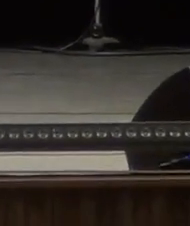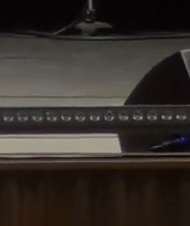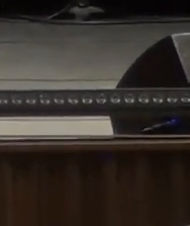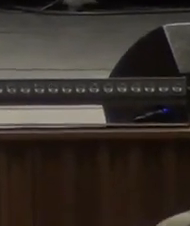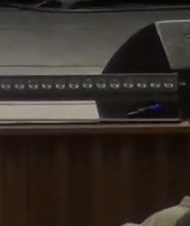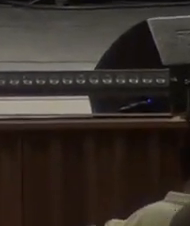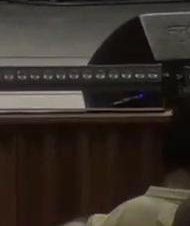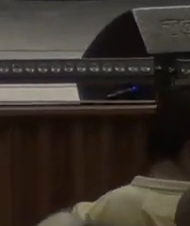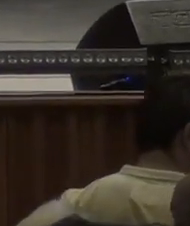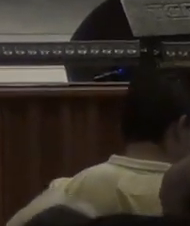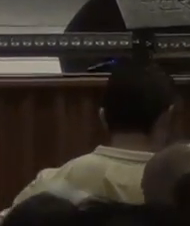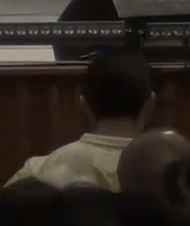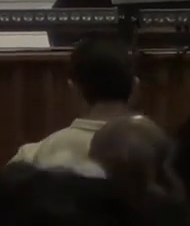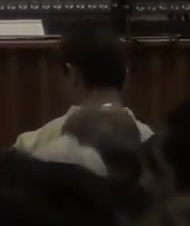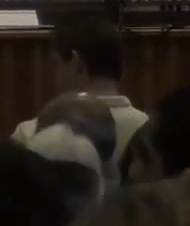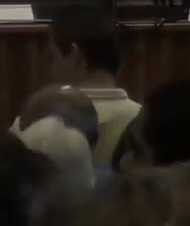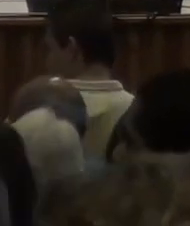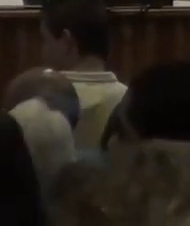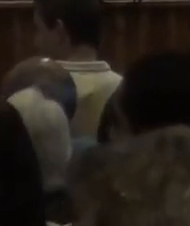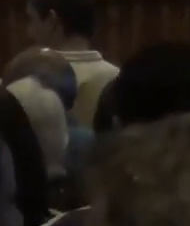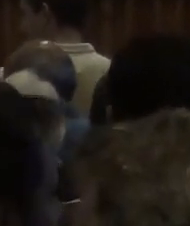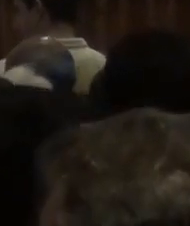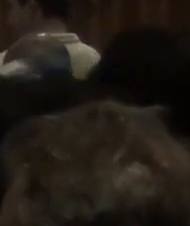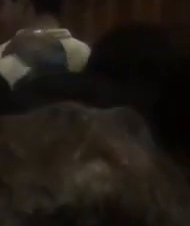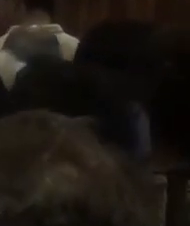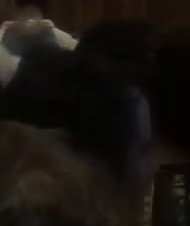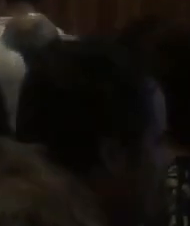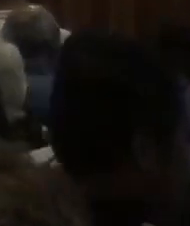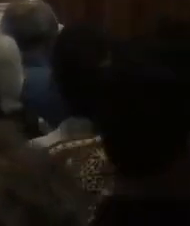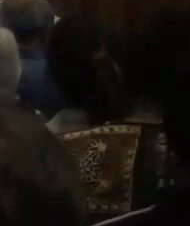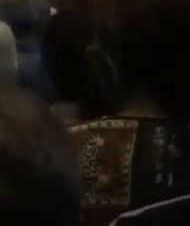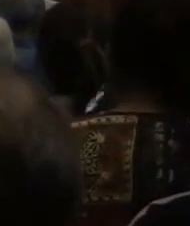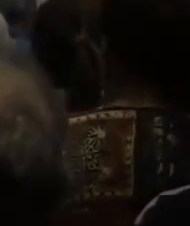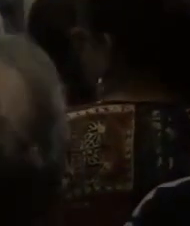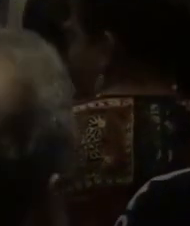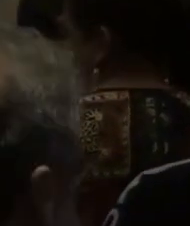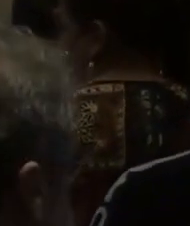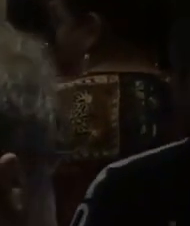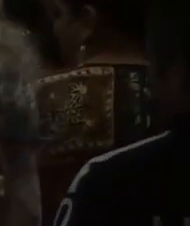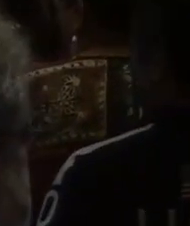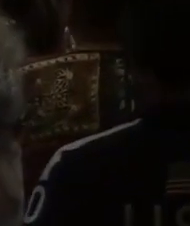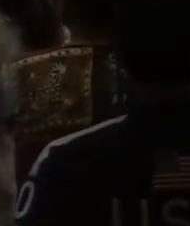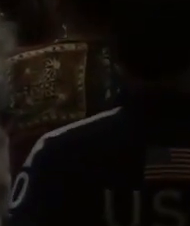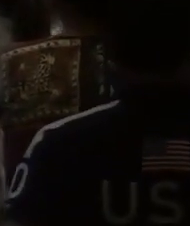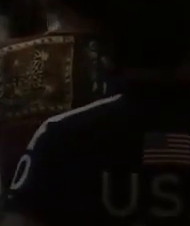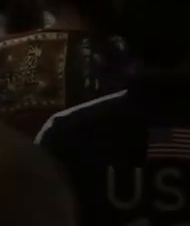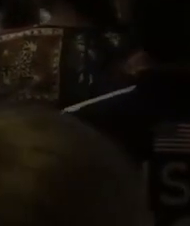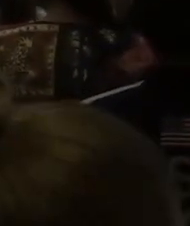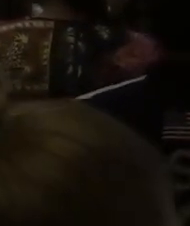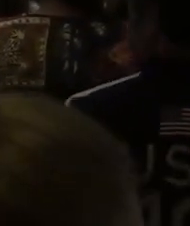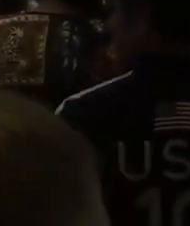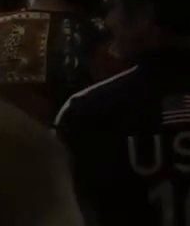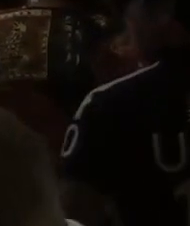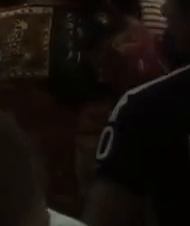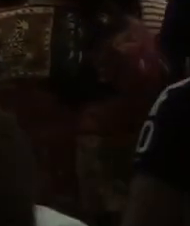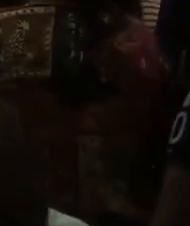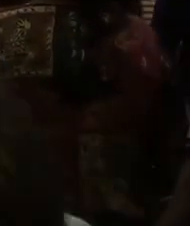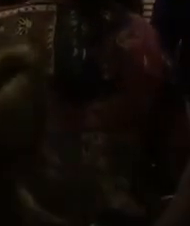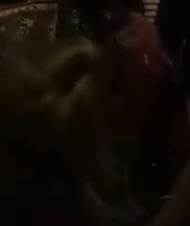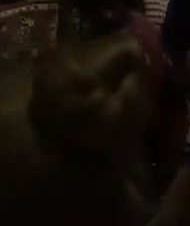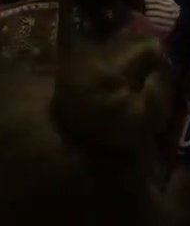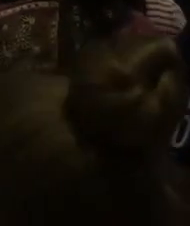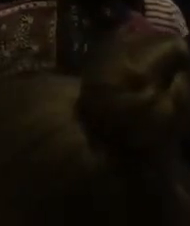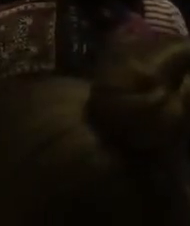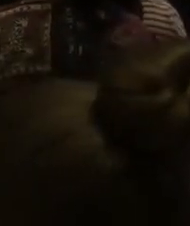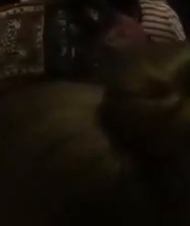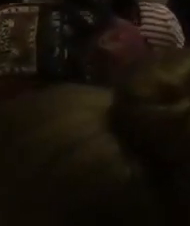gente vai cantar essa canção, com Cristo no barco, tudo vai muito bem. Pode ser? Tá? E você vai para casa com essa canção na